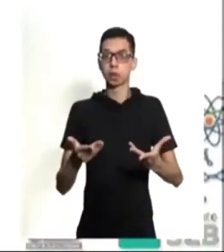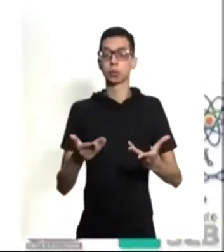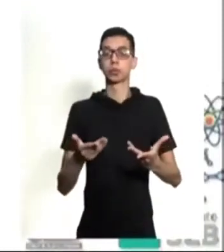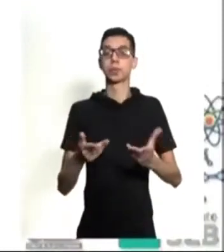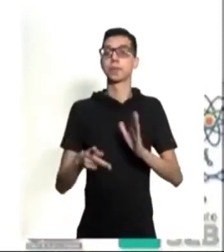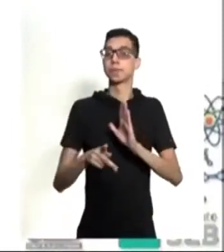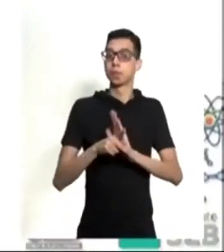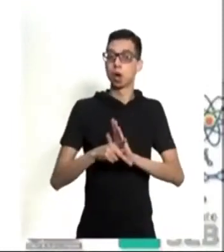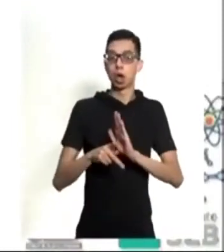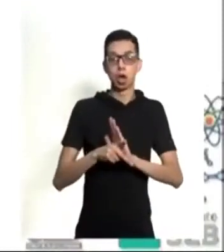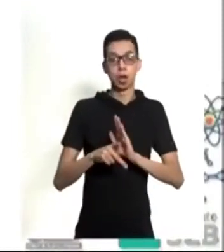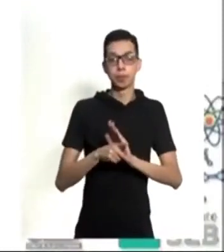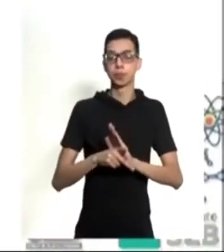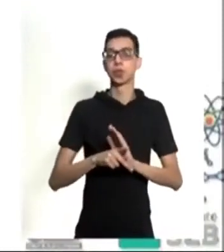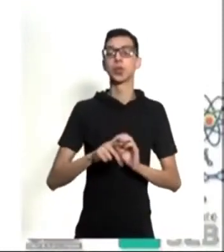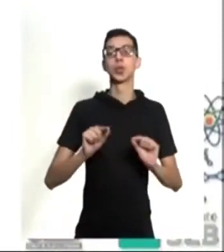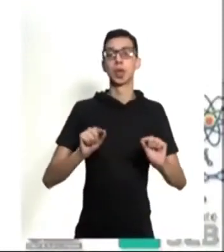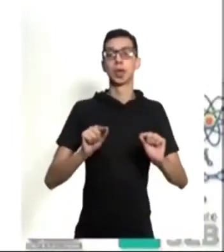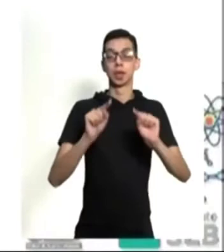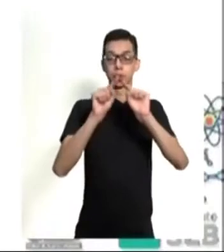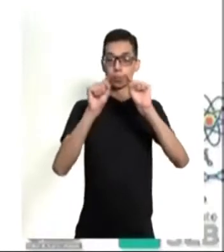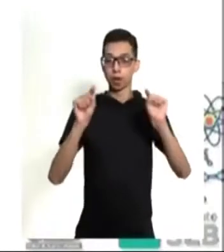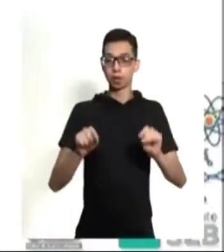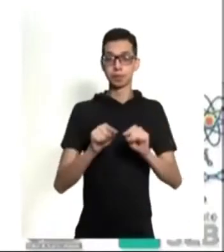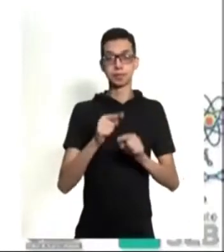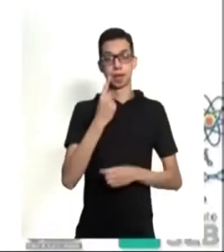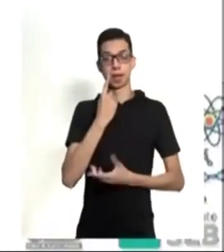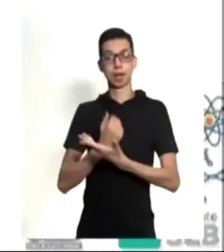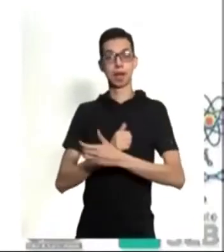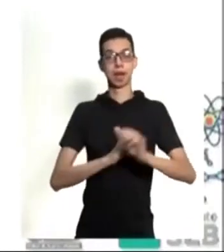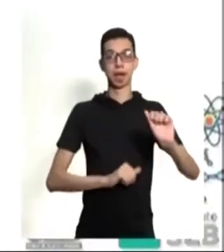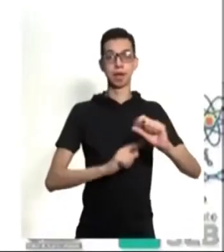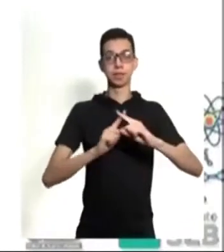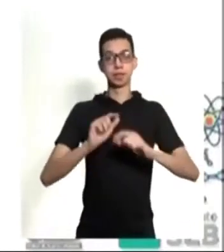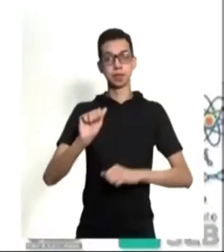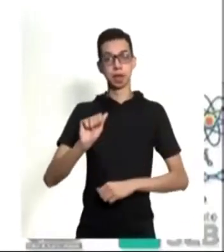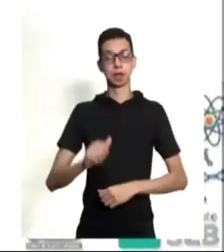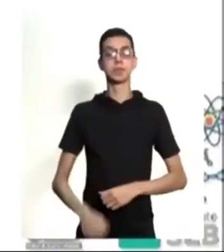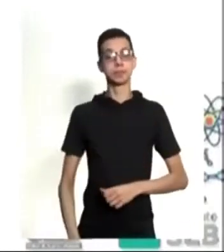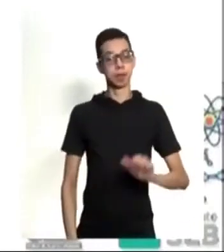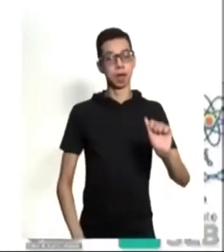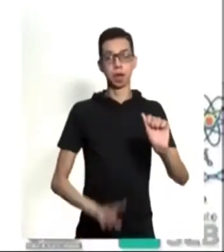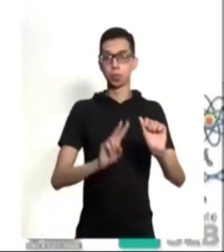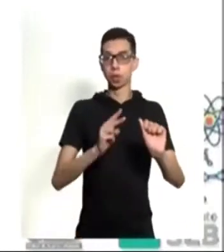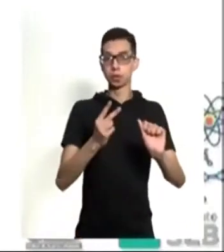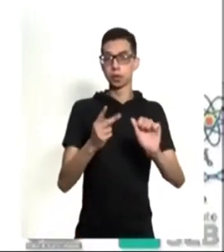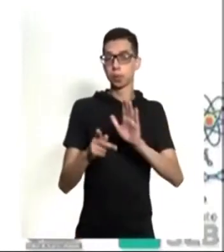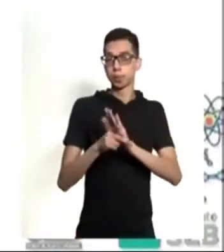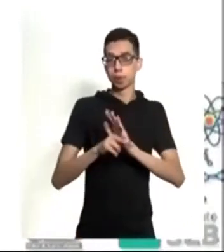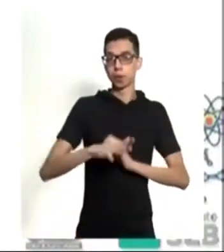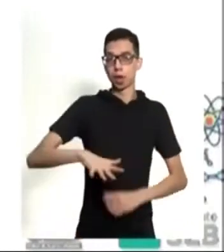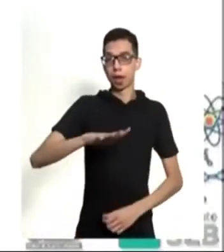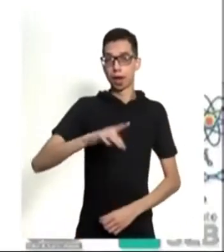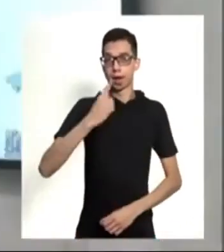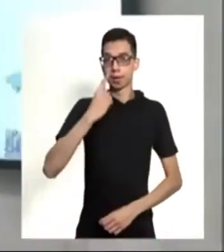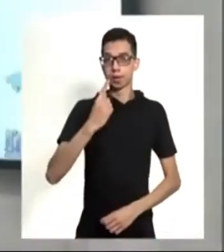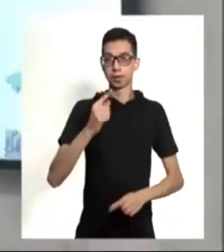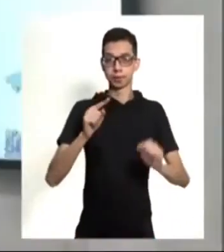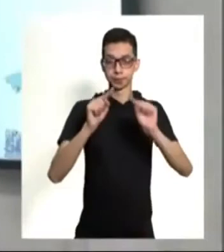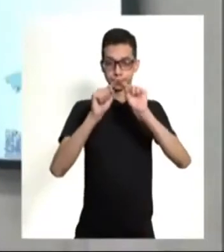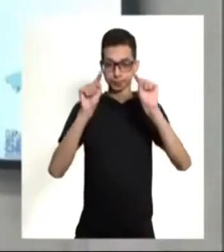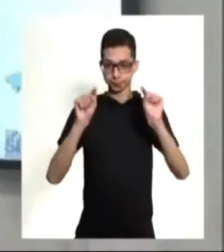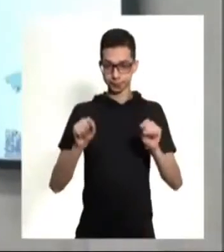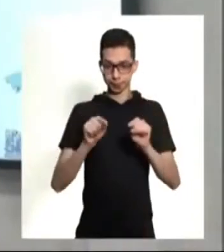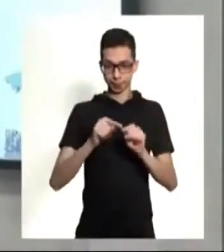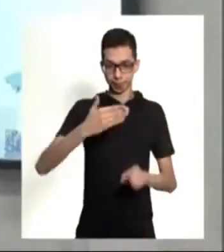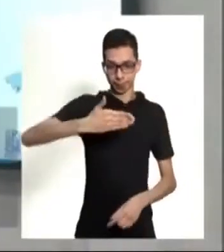Veja aí, ó. Lado vezes lado. A vezes A dá A quadrado. Essa área da face. Abre aqui, vem comigo. Quando se